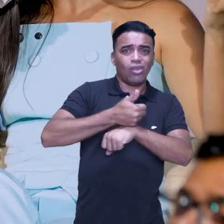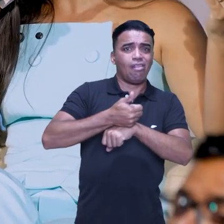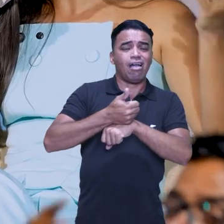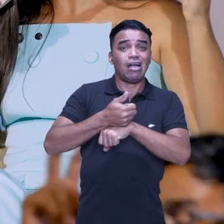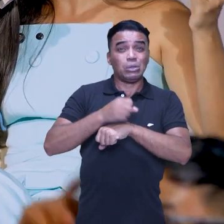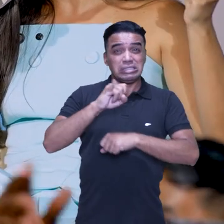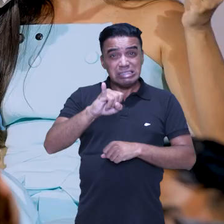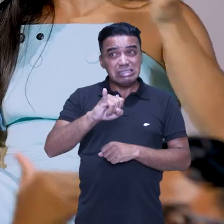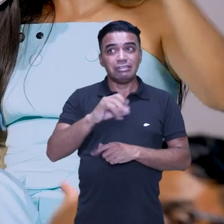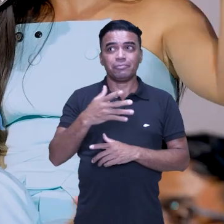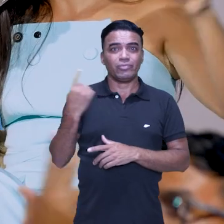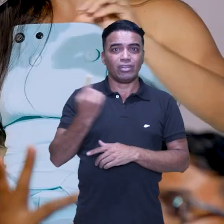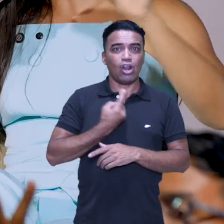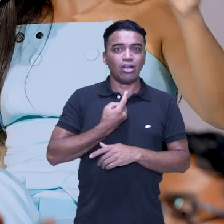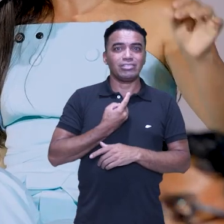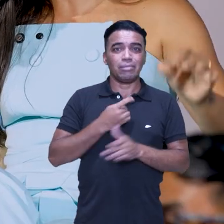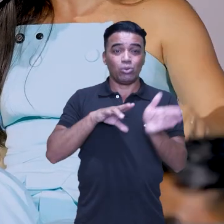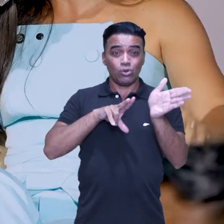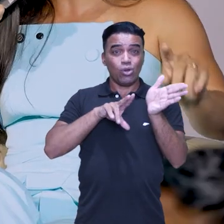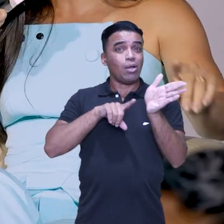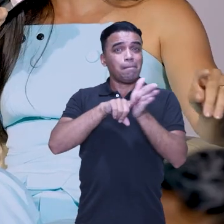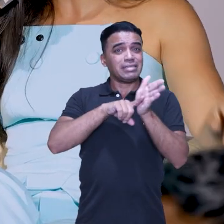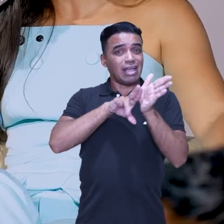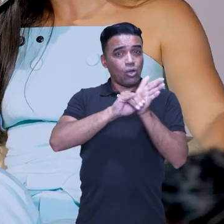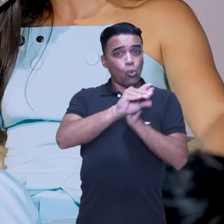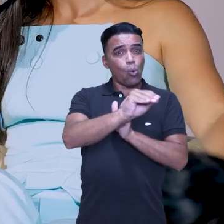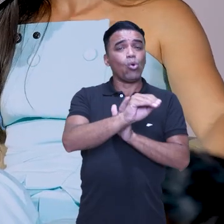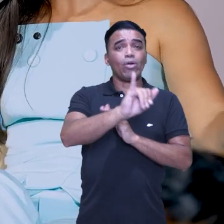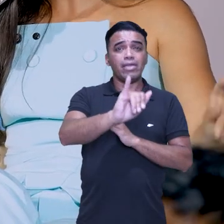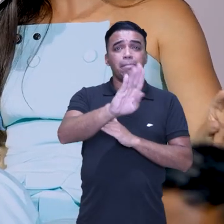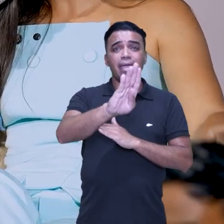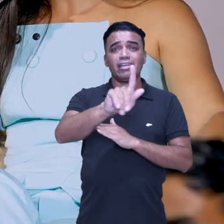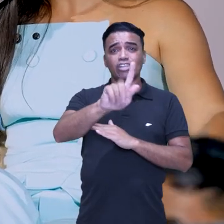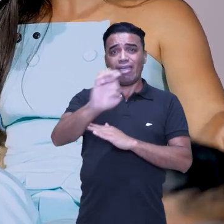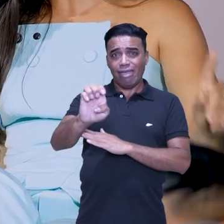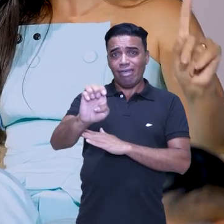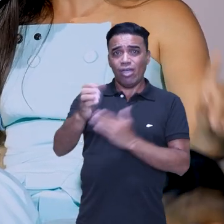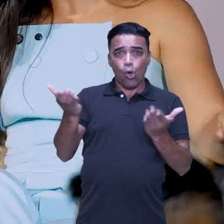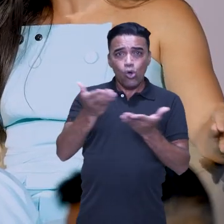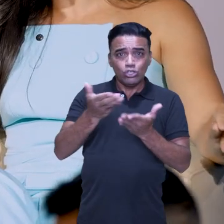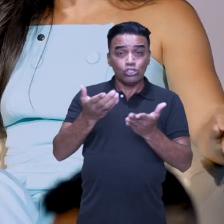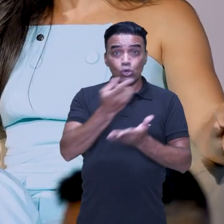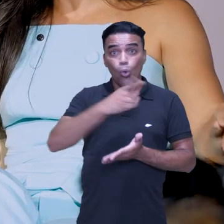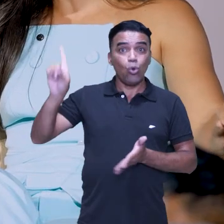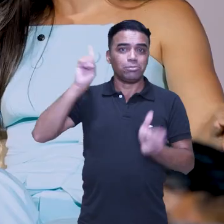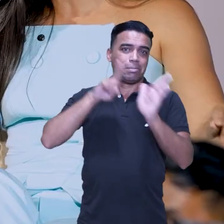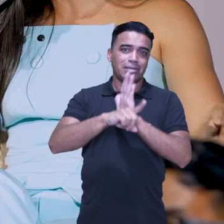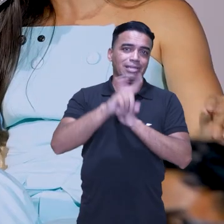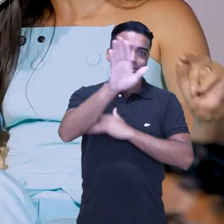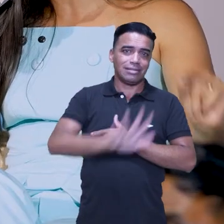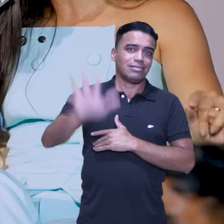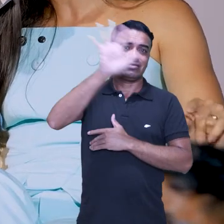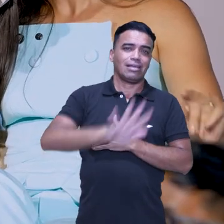nós dermos um Google, se pesquisarmos no IBGE hoje, agora, nós vamos ver que a última pesquisa nacional por amostra